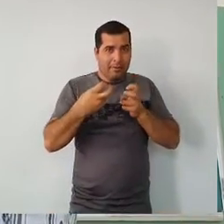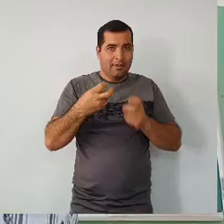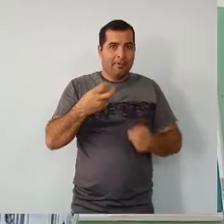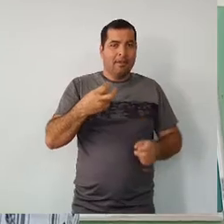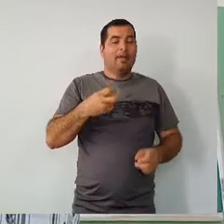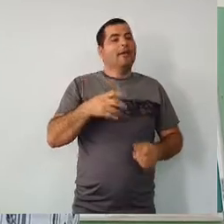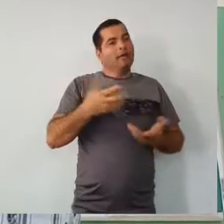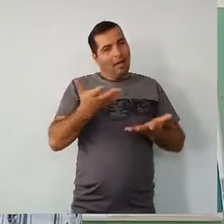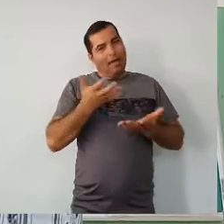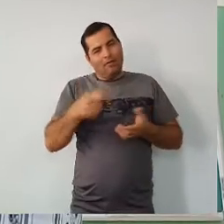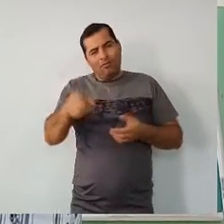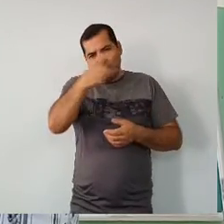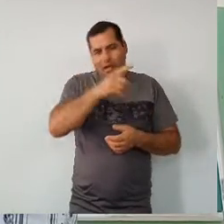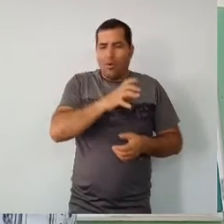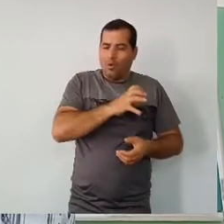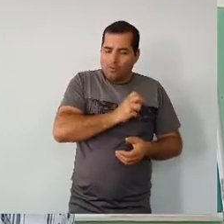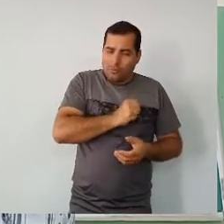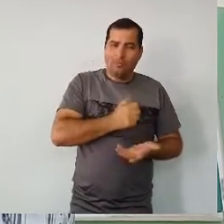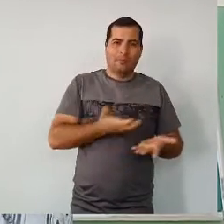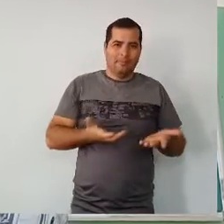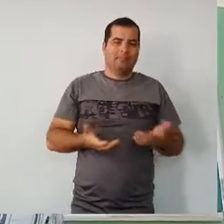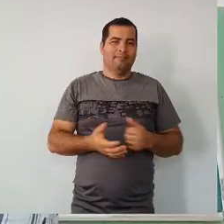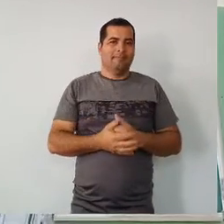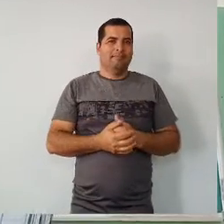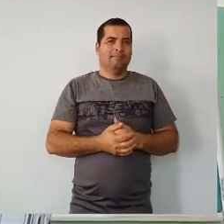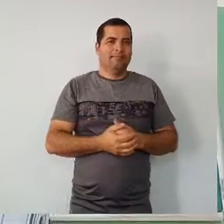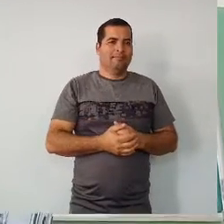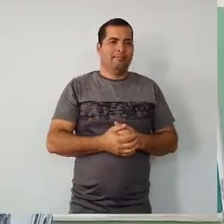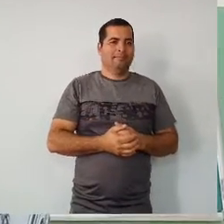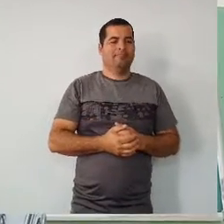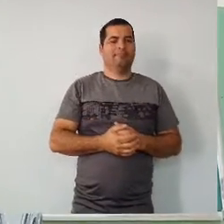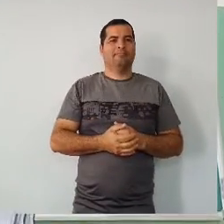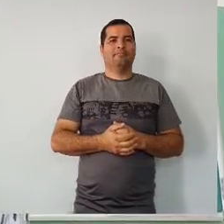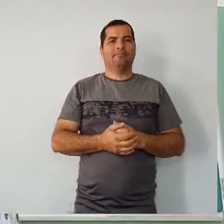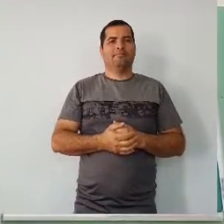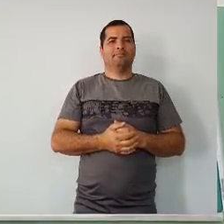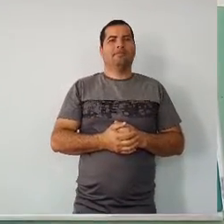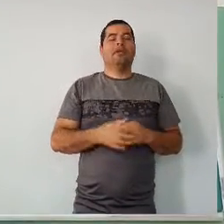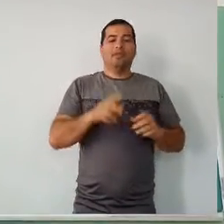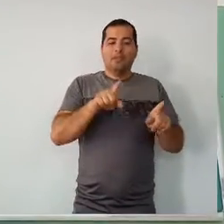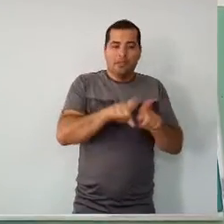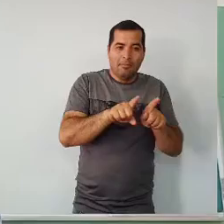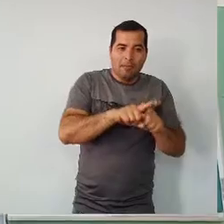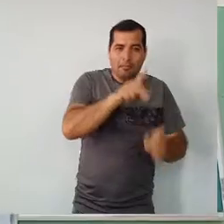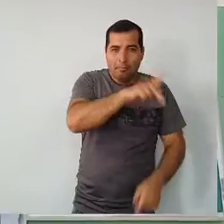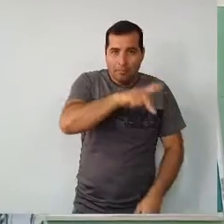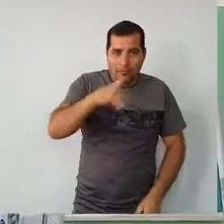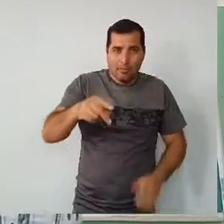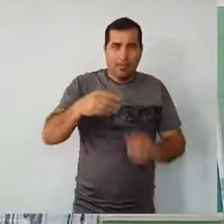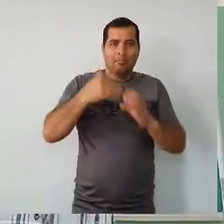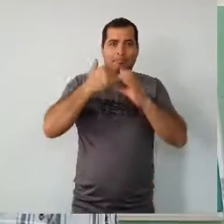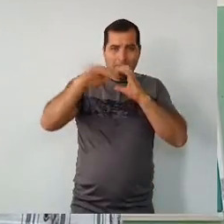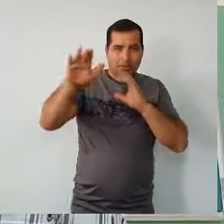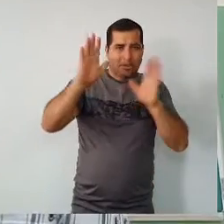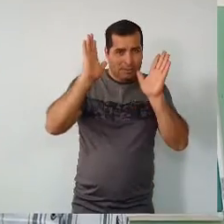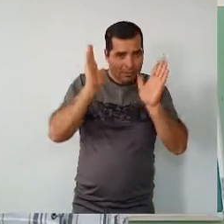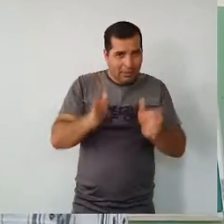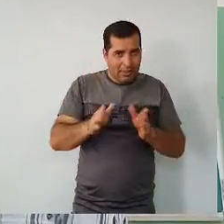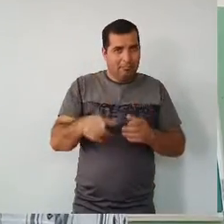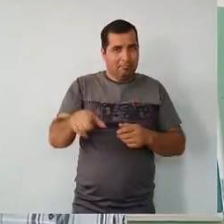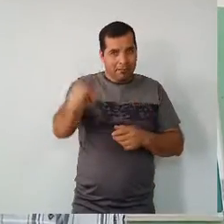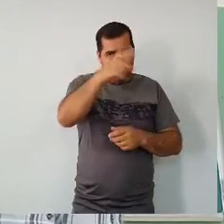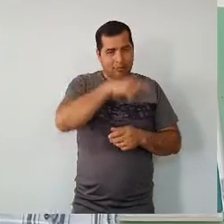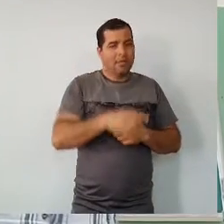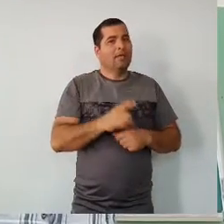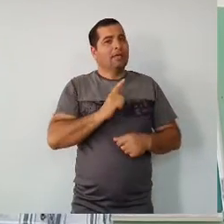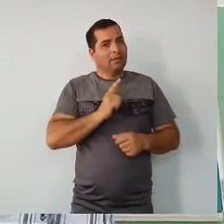vocês tenham gostado. Ah, aliás, antes disso. As professoras vão encaminhar, já